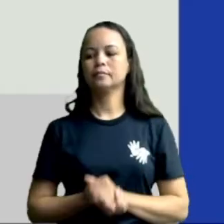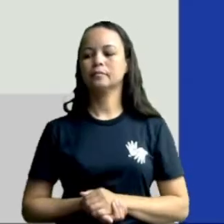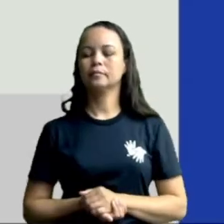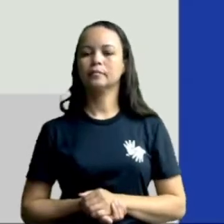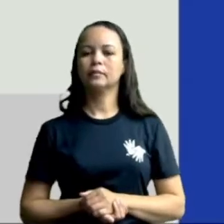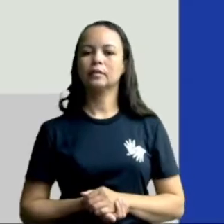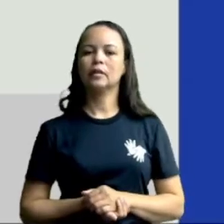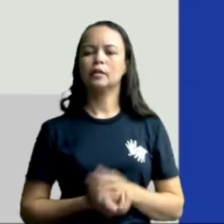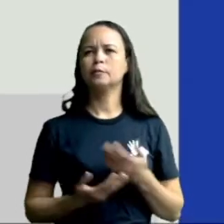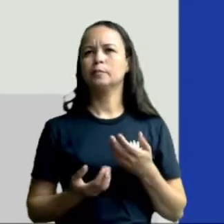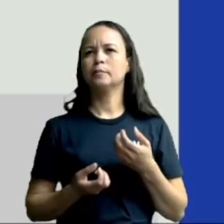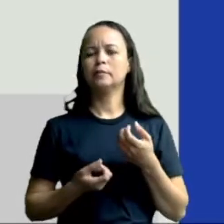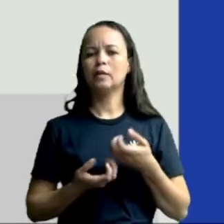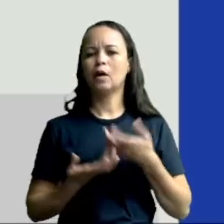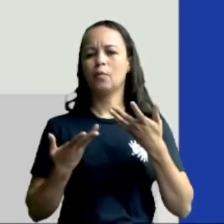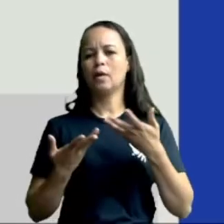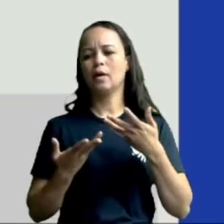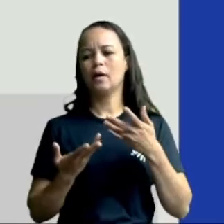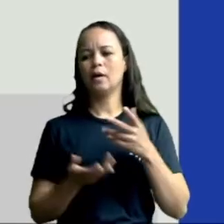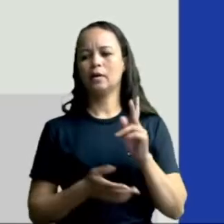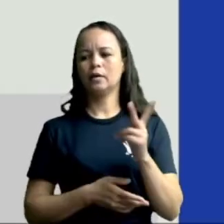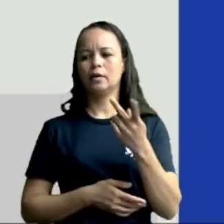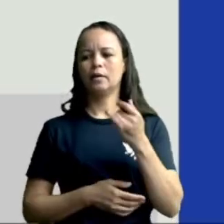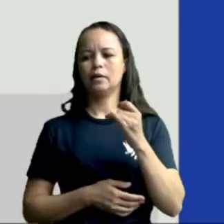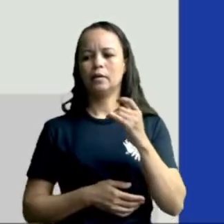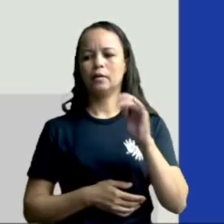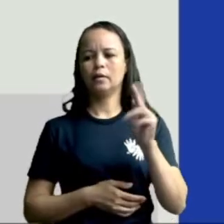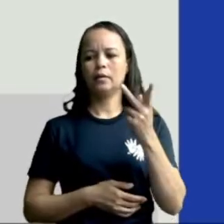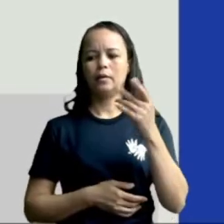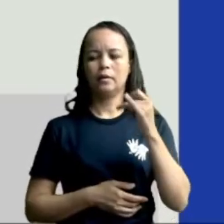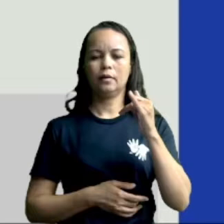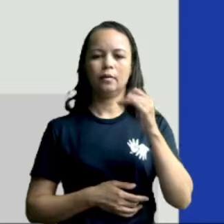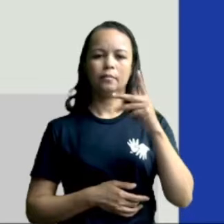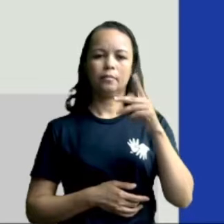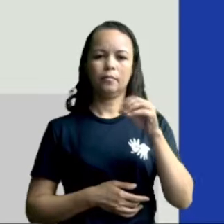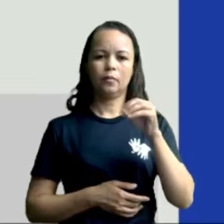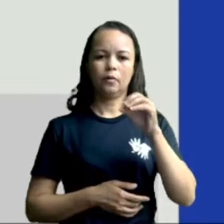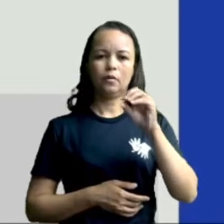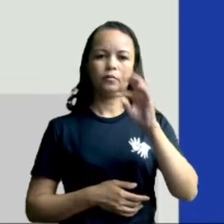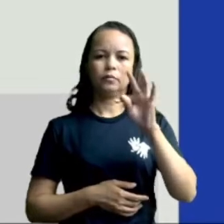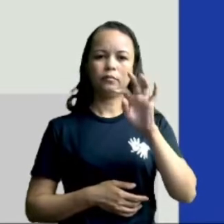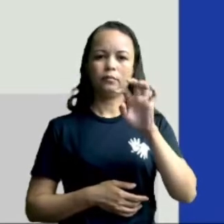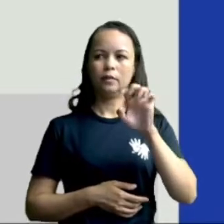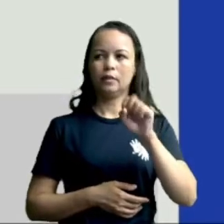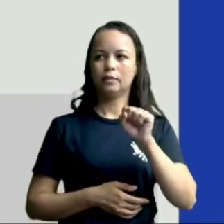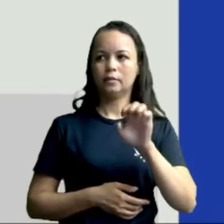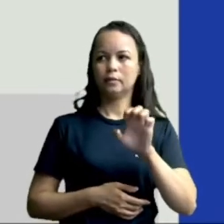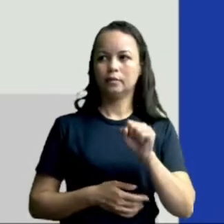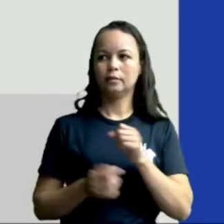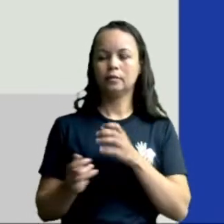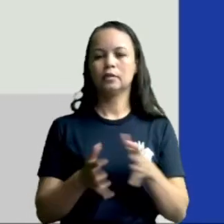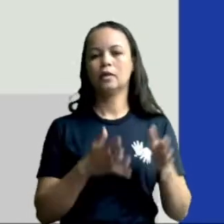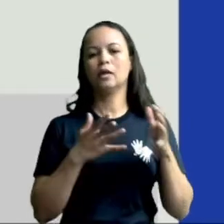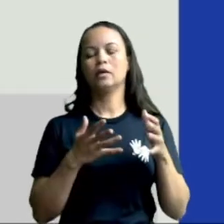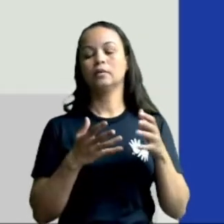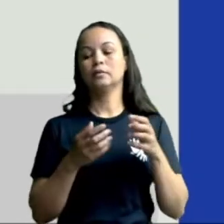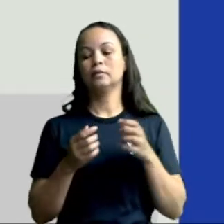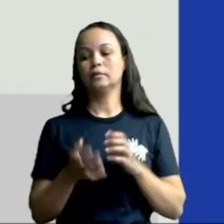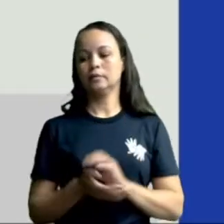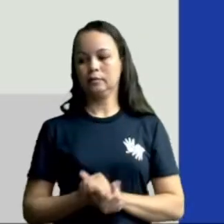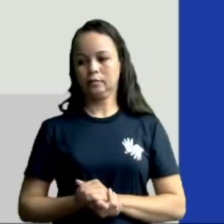Expressar uma hipótese ou suposição, por exemplo. Sí, claro, pero a lo